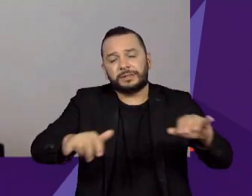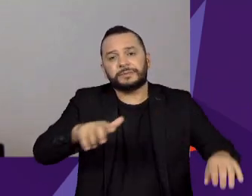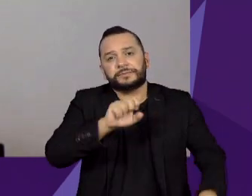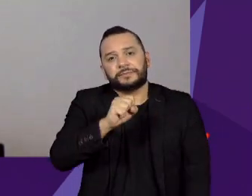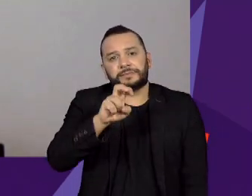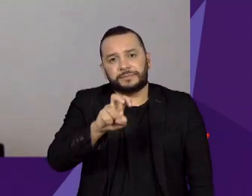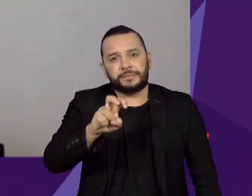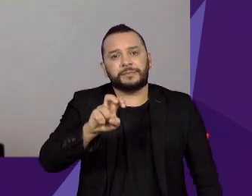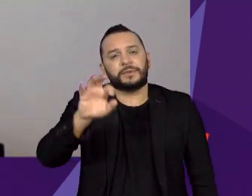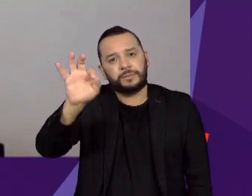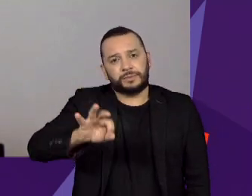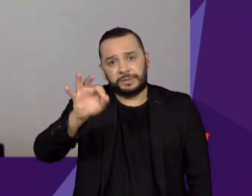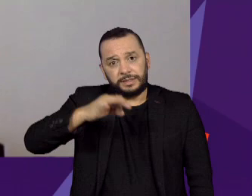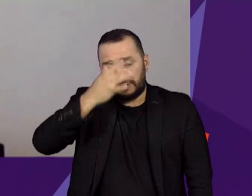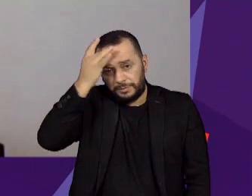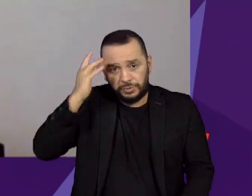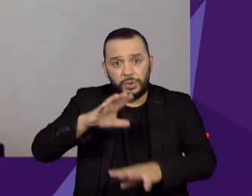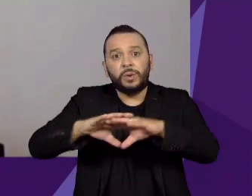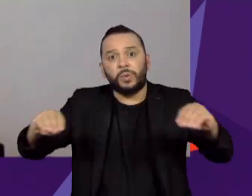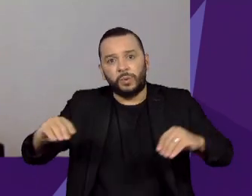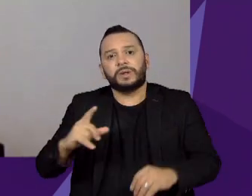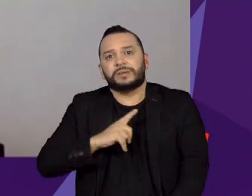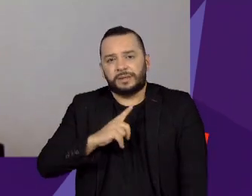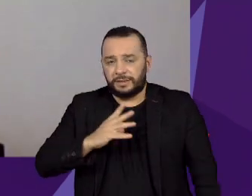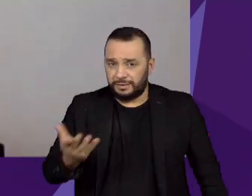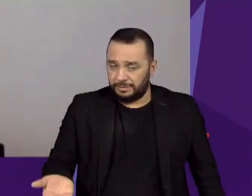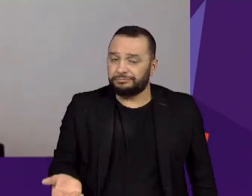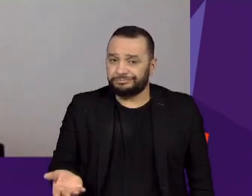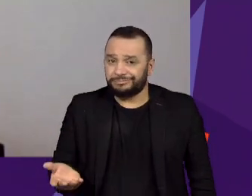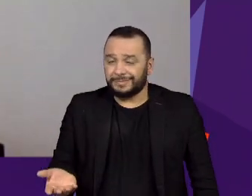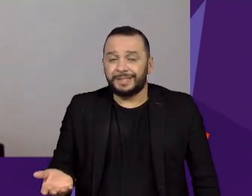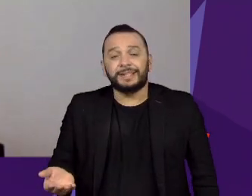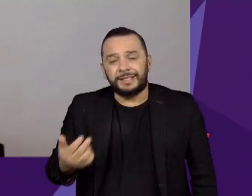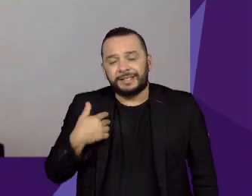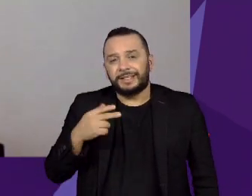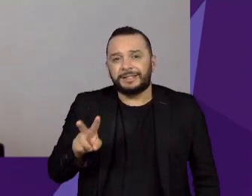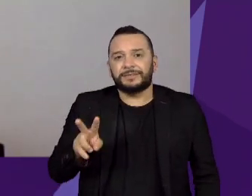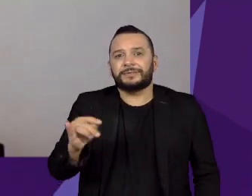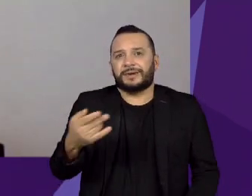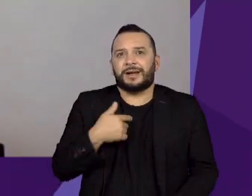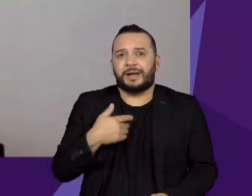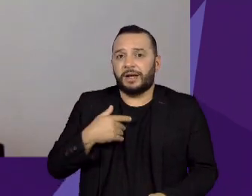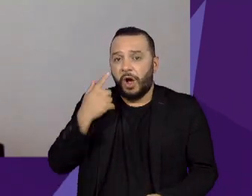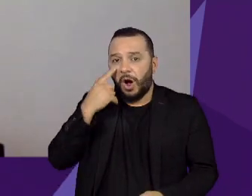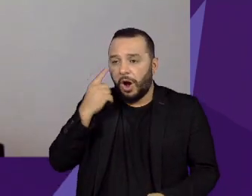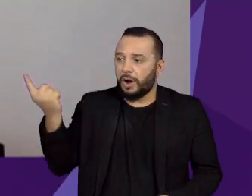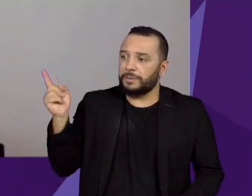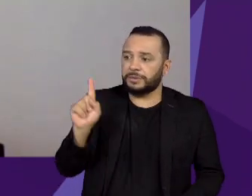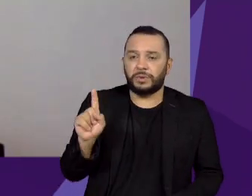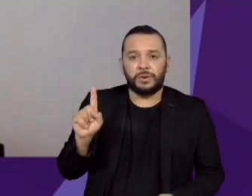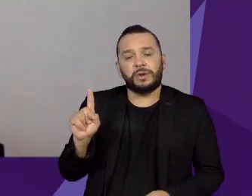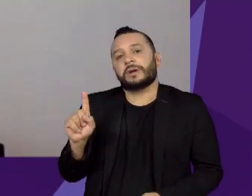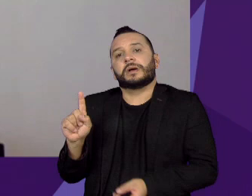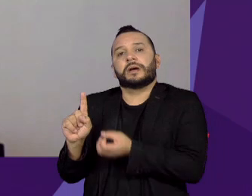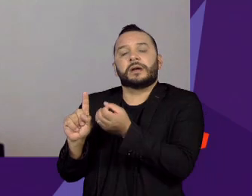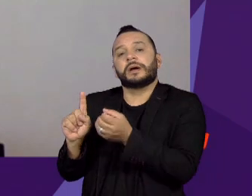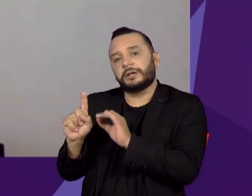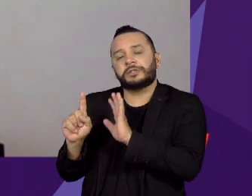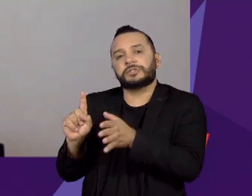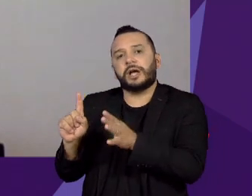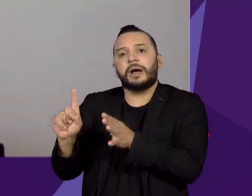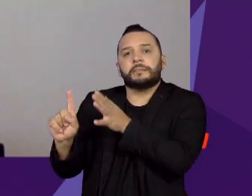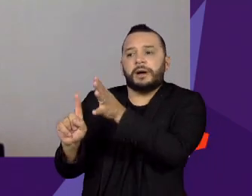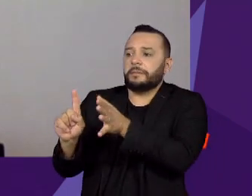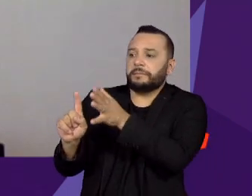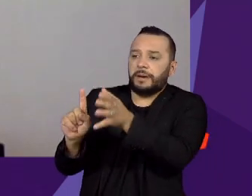85% das pessoas que melhoram, eles colocam as pessoas, dão depoimento, que era uma coisa que o Conselho também não deixava a medicina fazer,